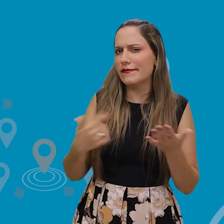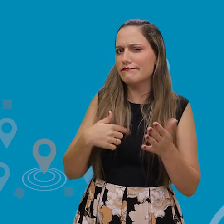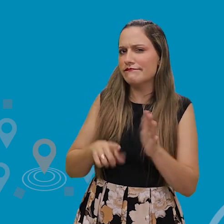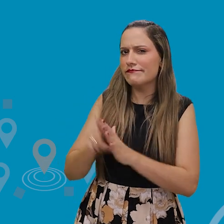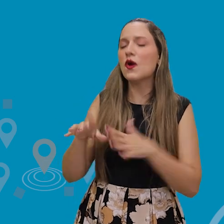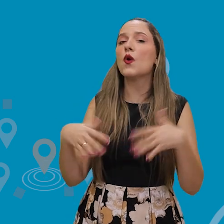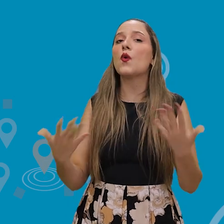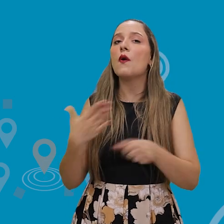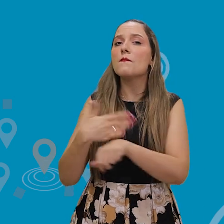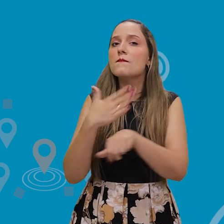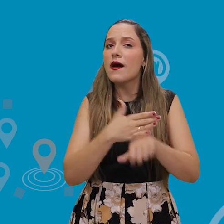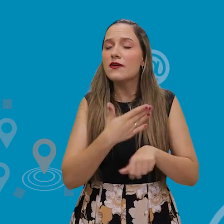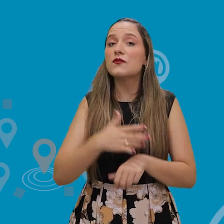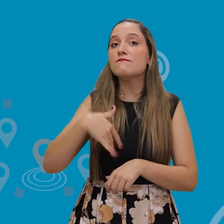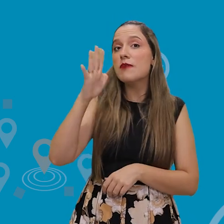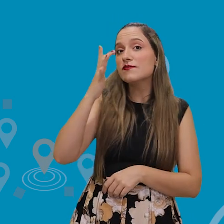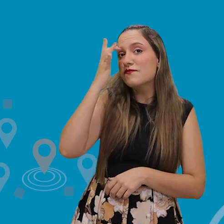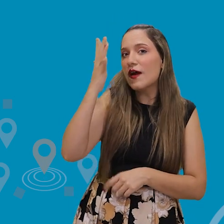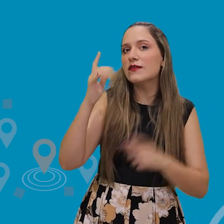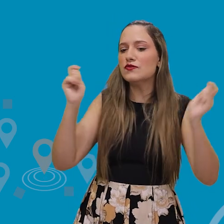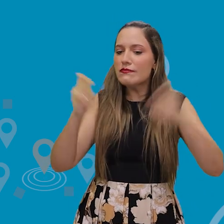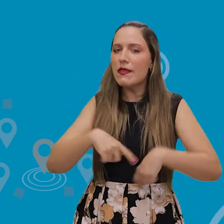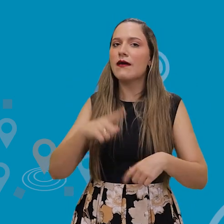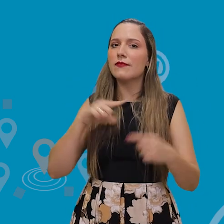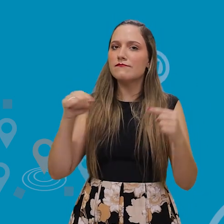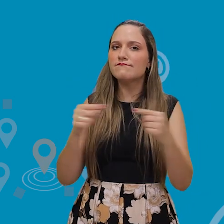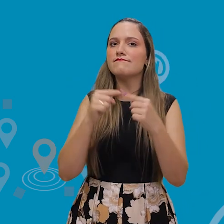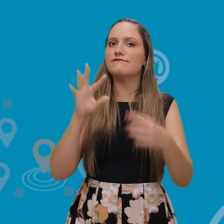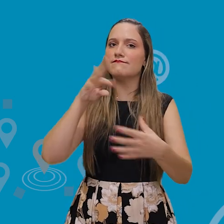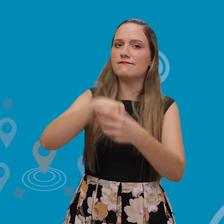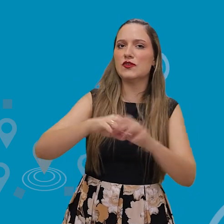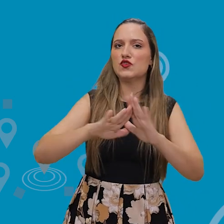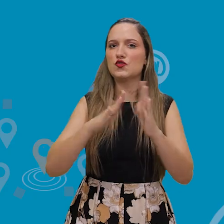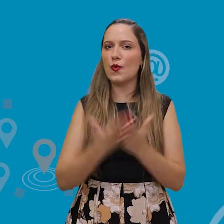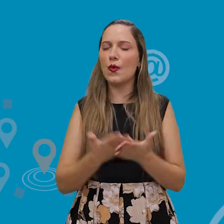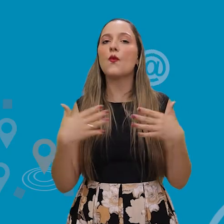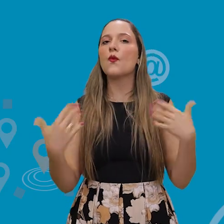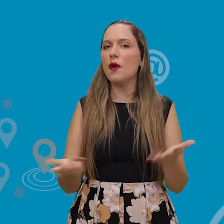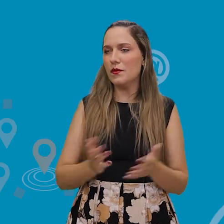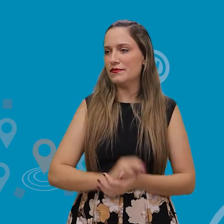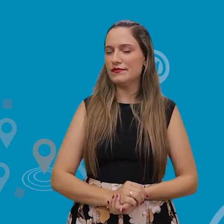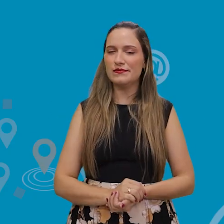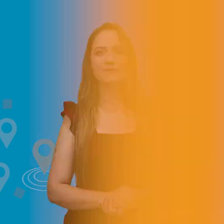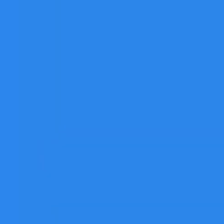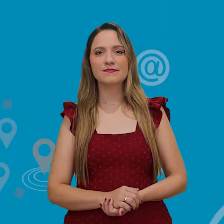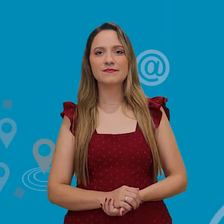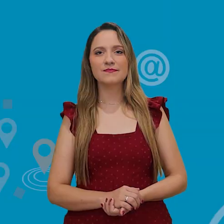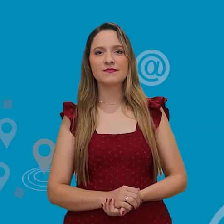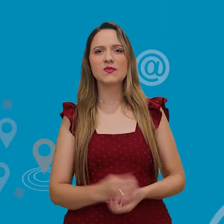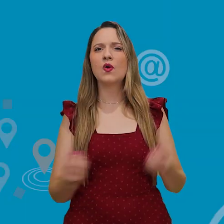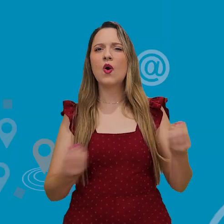essa diferença? E quais práticas são mais fáceis ou possíveis de se abordar dentro da escola? Sobre